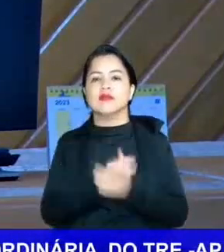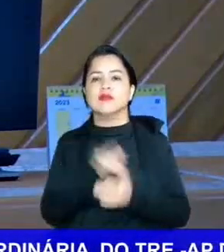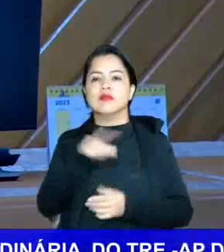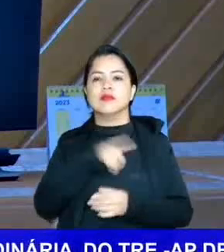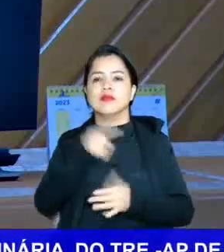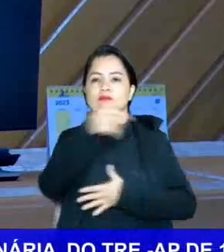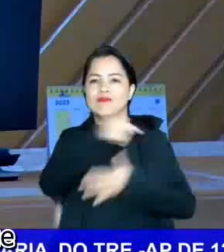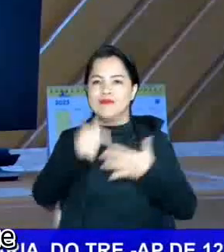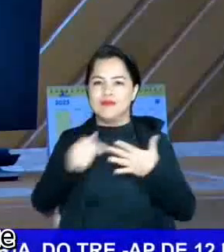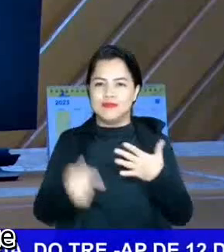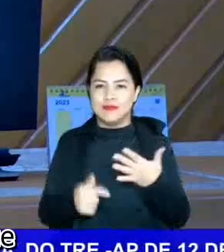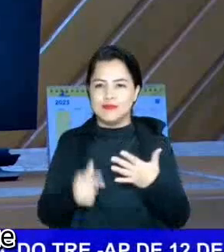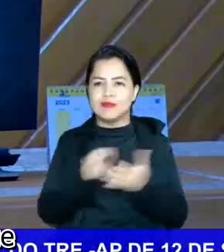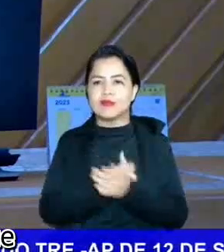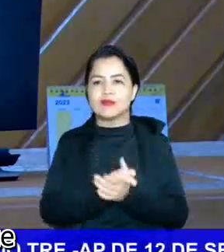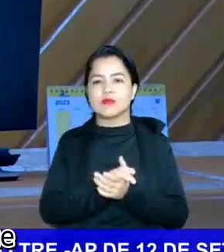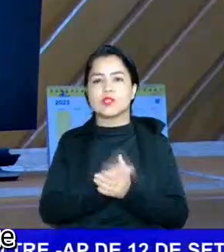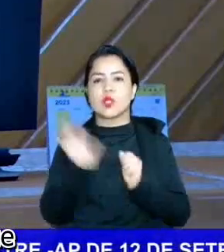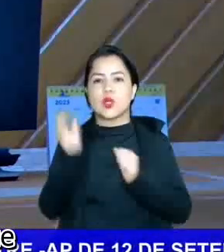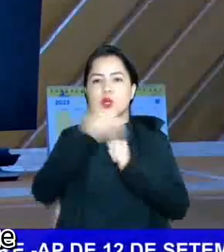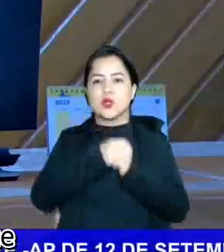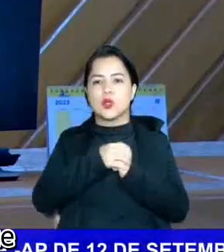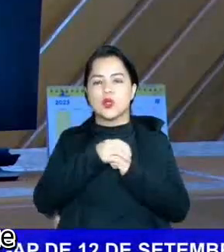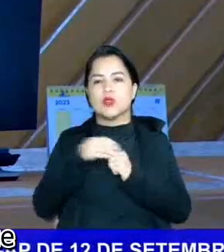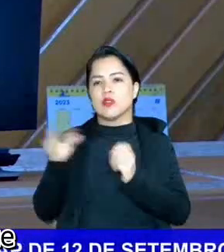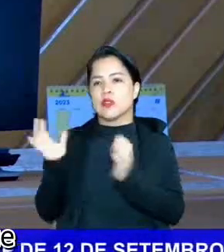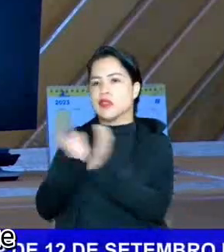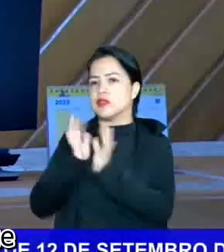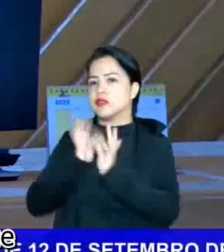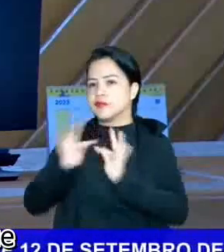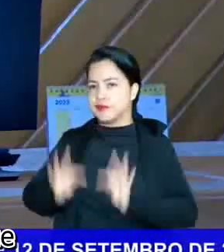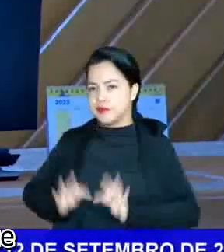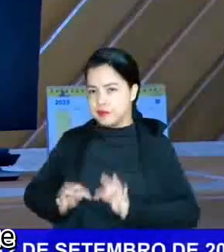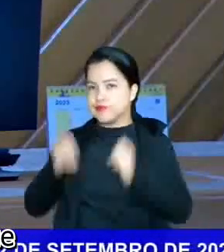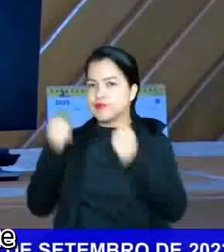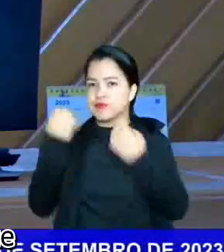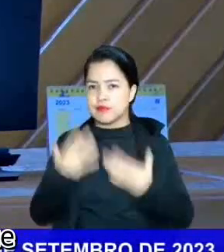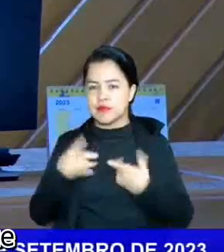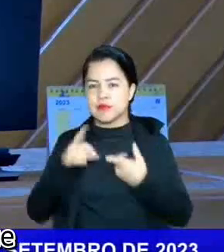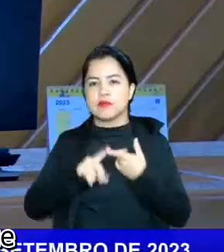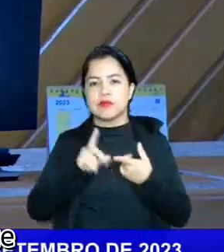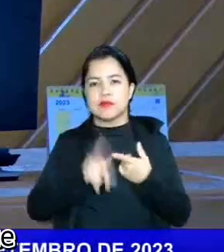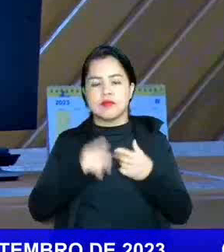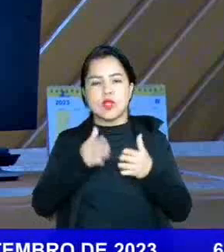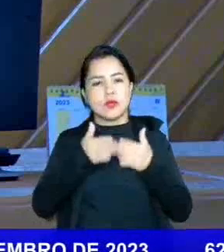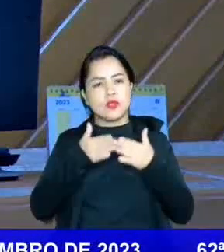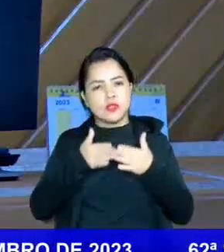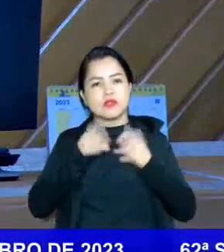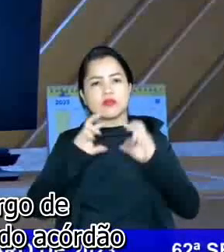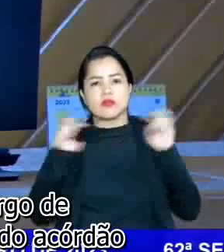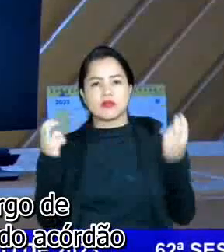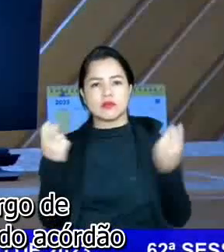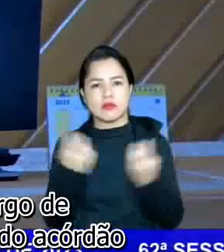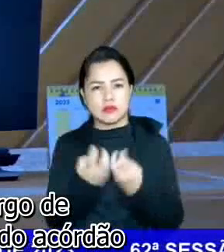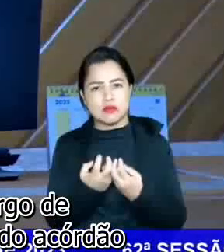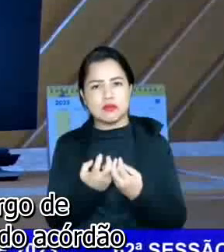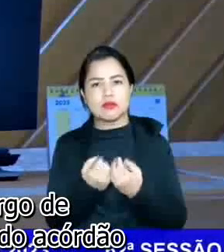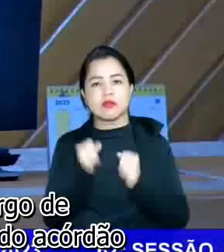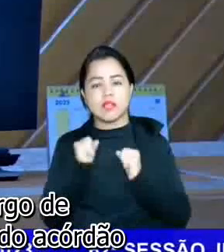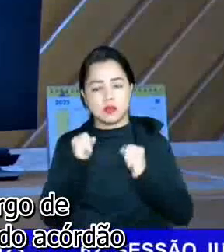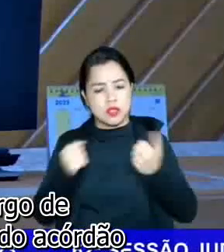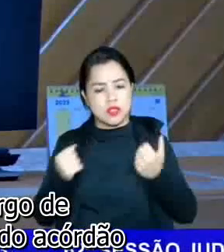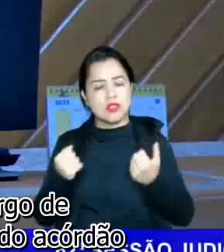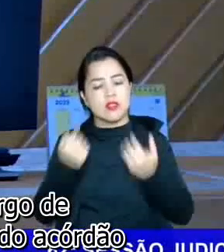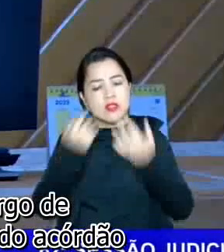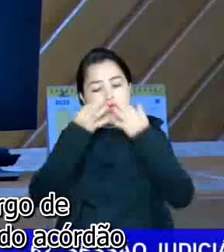são essas omissões na visão do parquet que, com a devida vênia, pede a essa grande Corte que supra